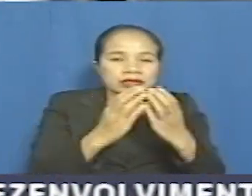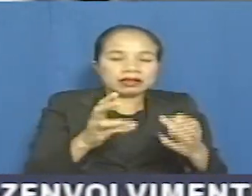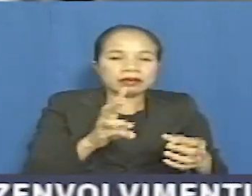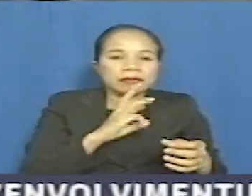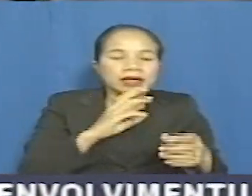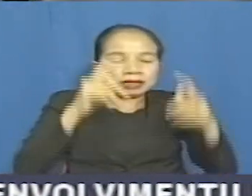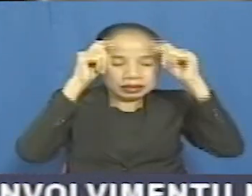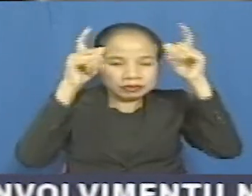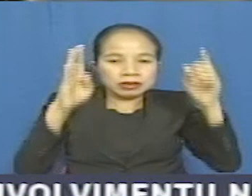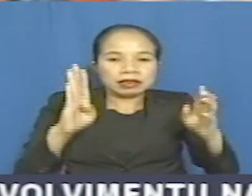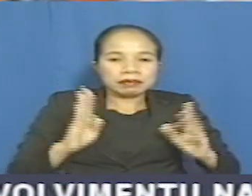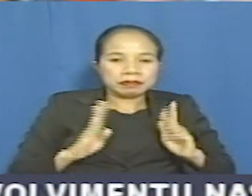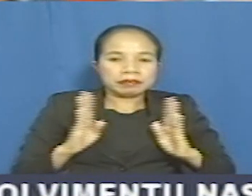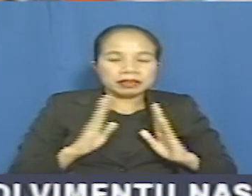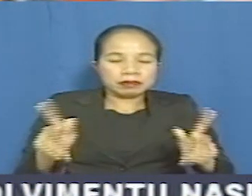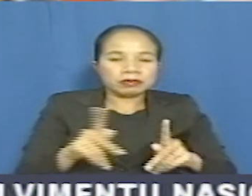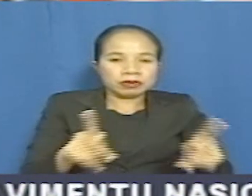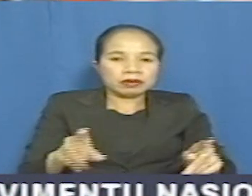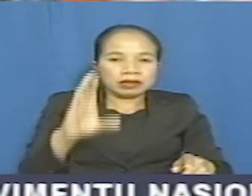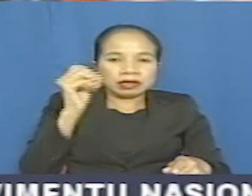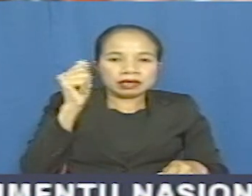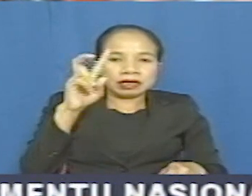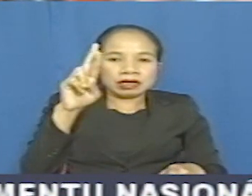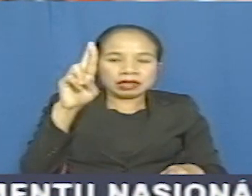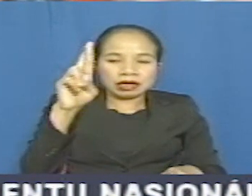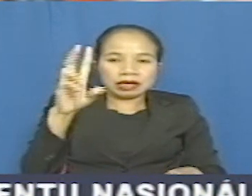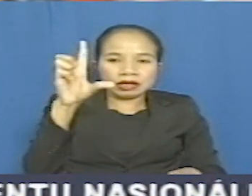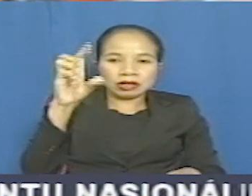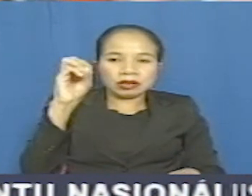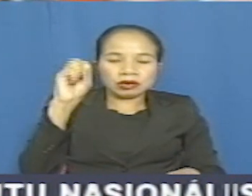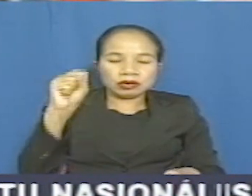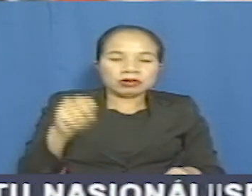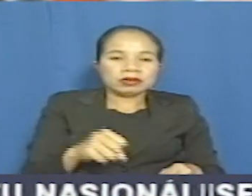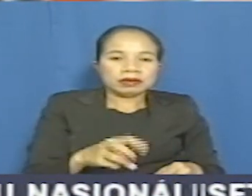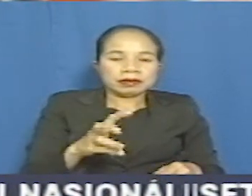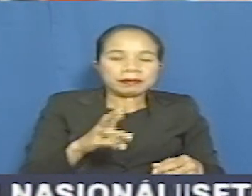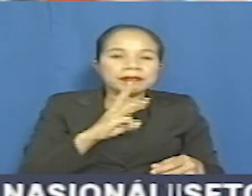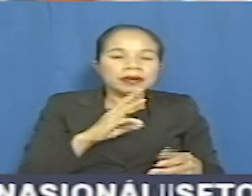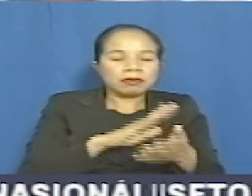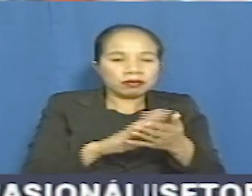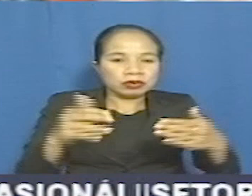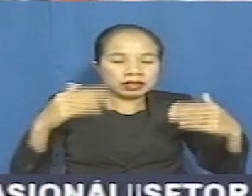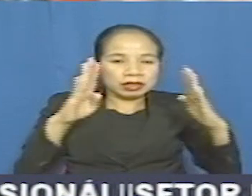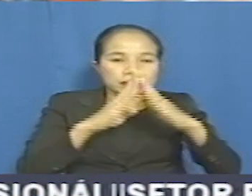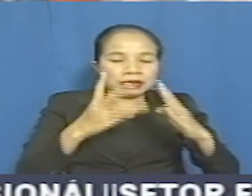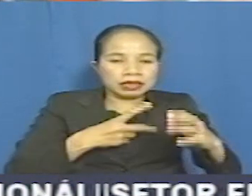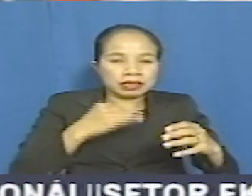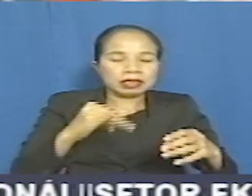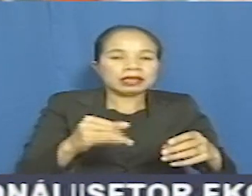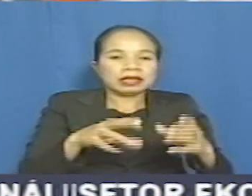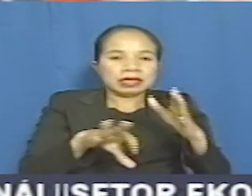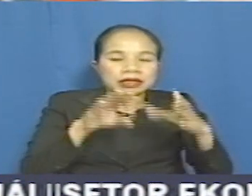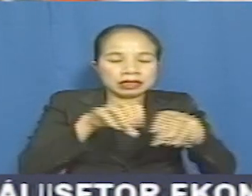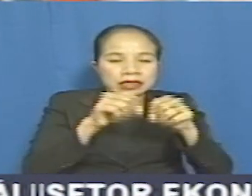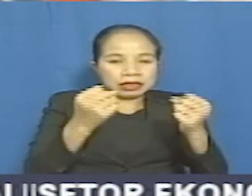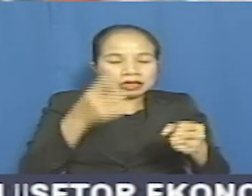Leste, empresa pública, Carlos Peloiros Reis, afirma canalização de Moche e capital Dili retam estragos, também impacto